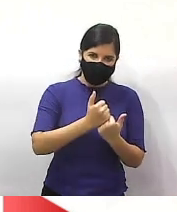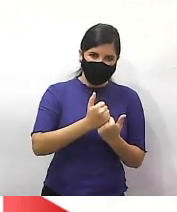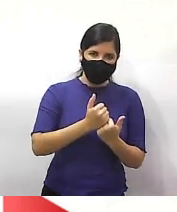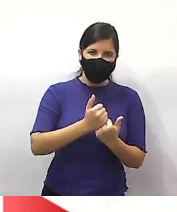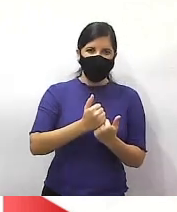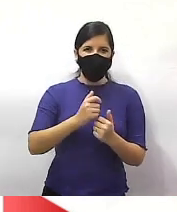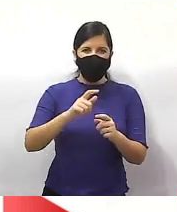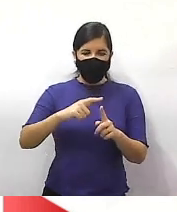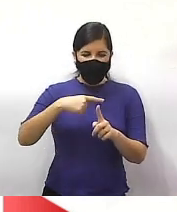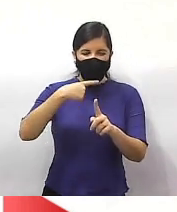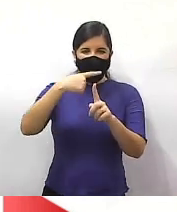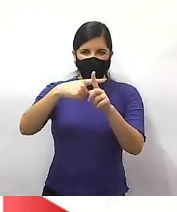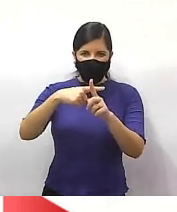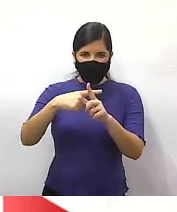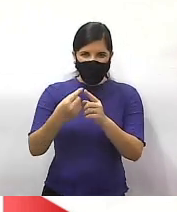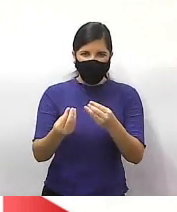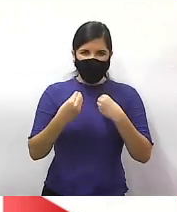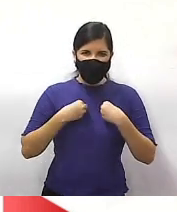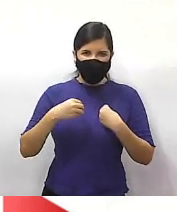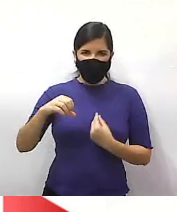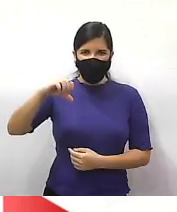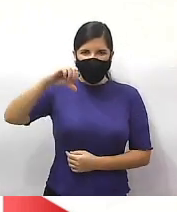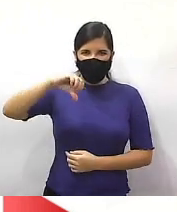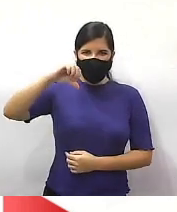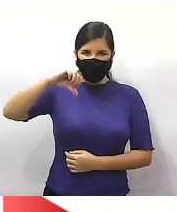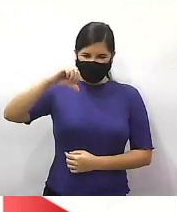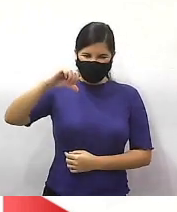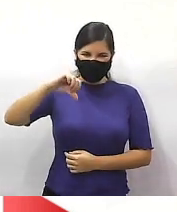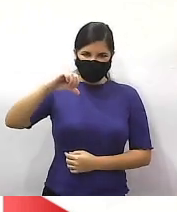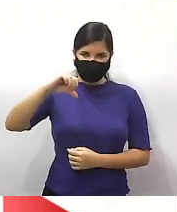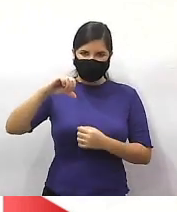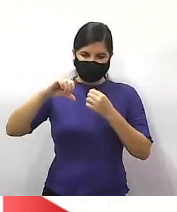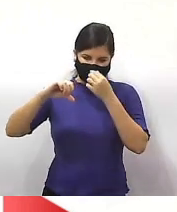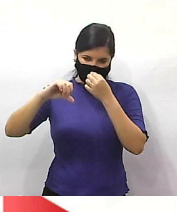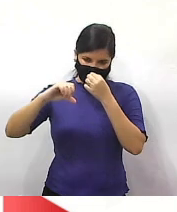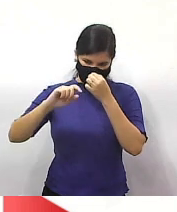a soma dos algarismos vai me dar 9 do mesmo jeito. E aí